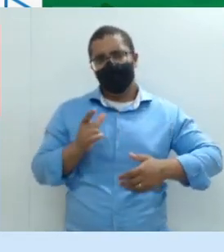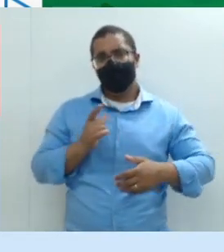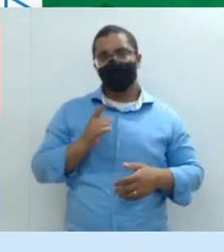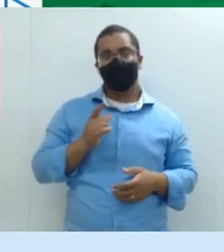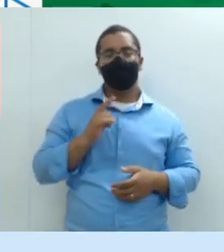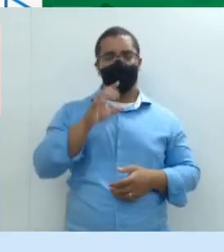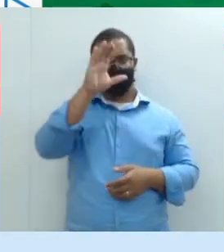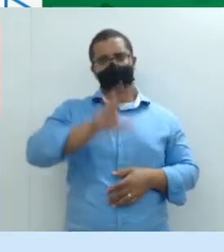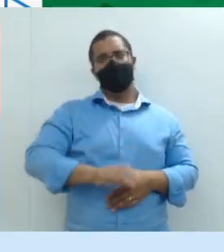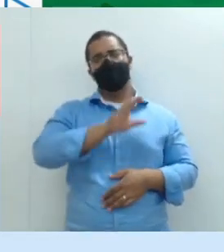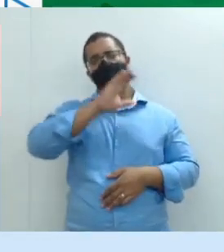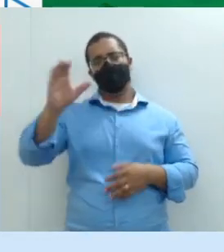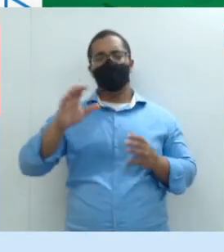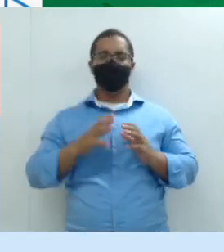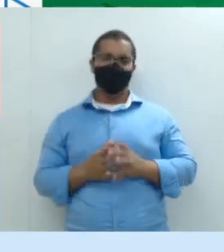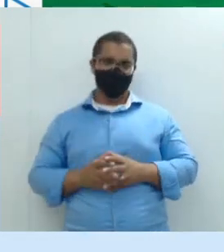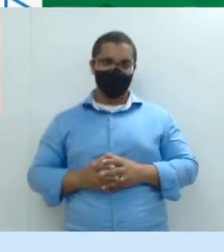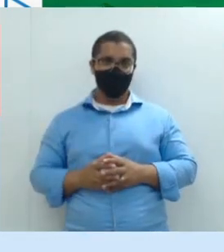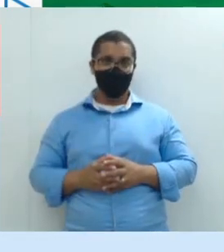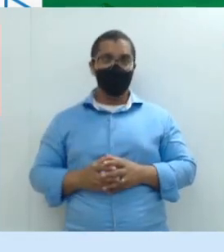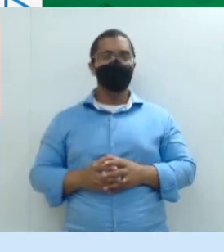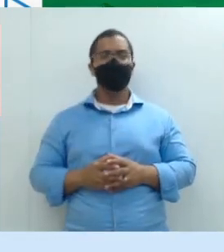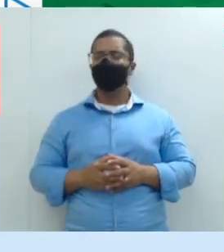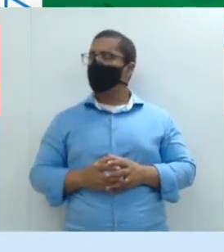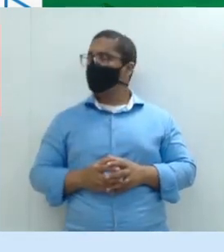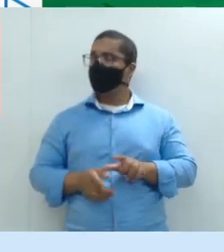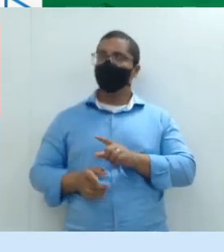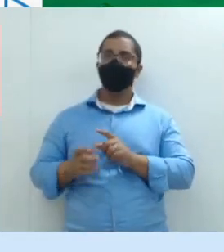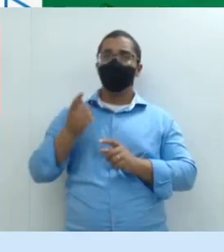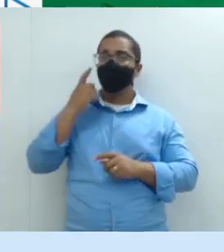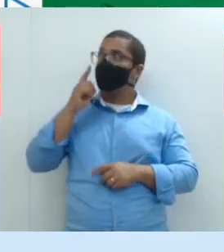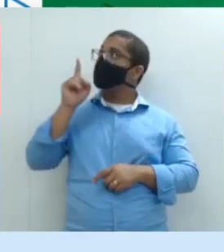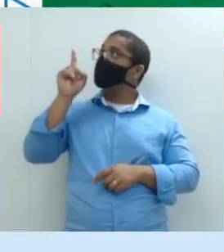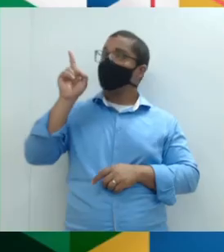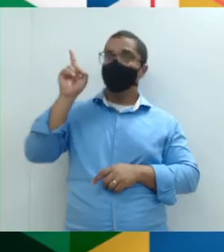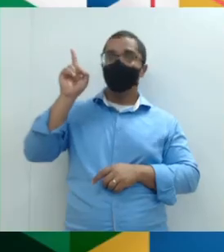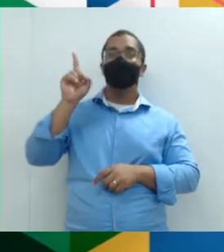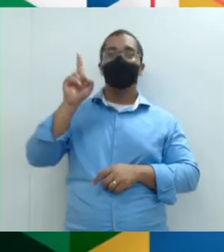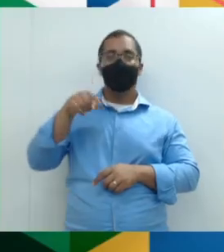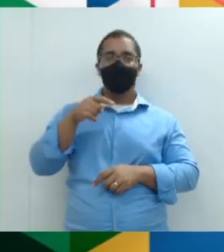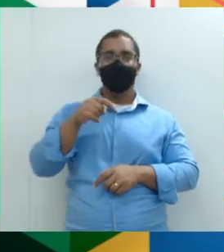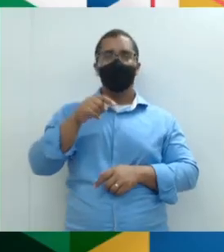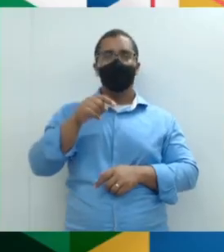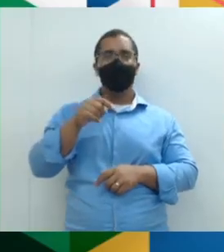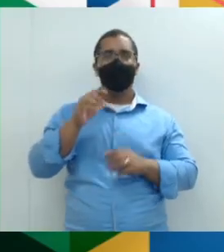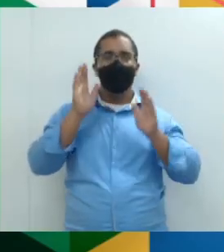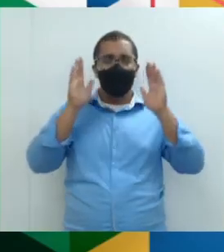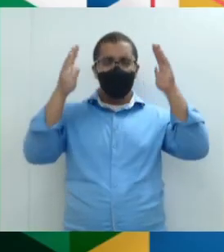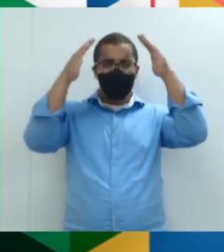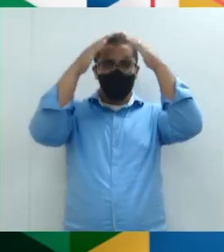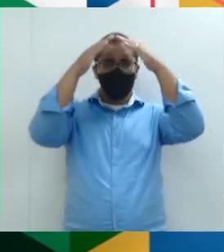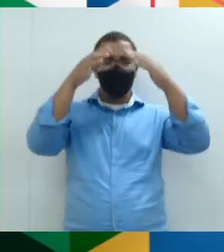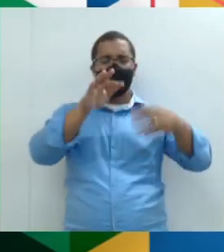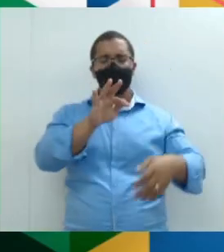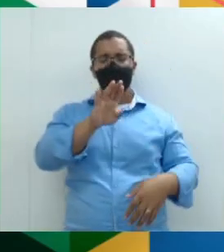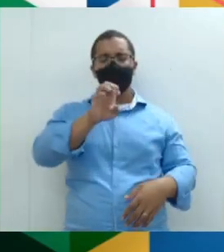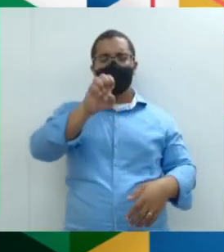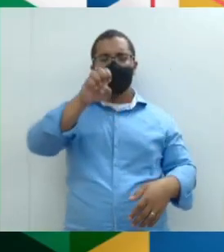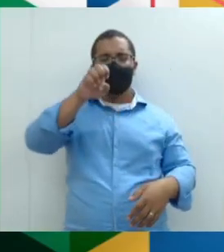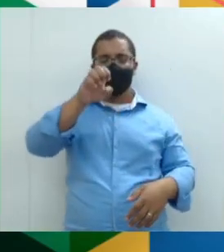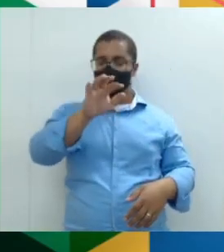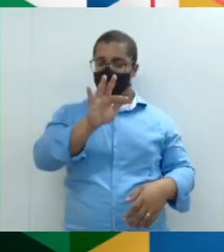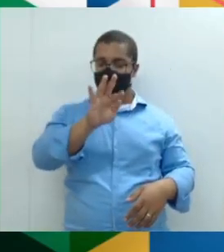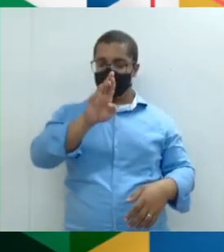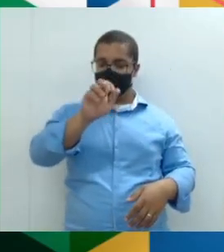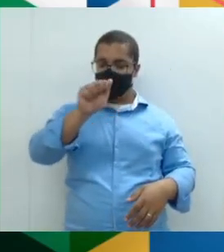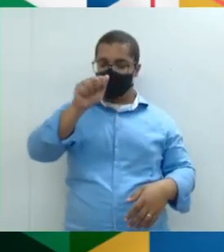presente no nosso mundo. Tá bom? Aqui a gente tem a figura do nosso querido, digníssimo Papa Francisco, vale a pena ressaltar a figura dele. Como eu